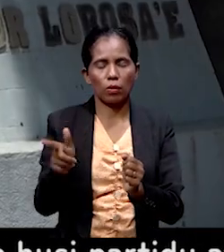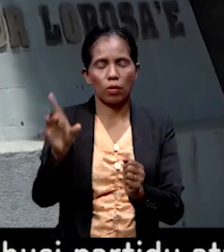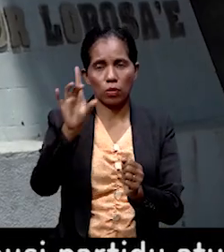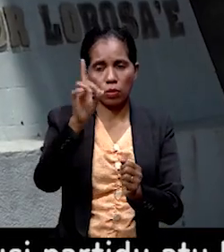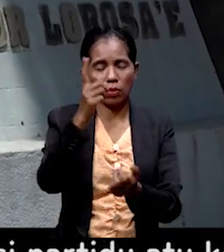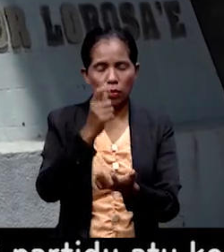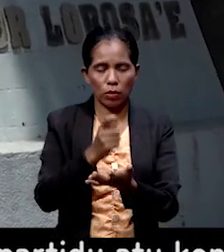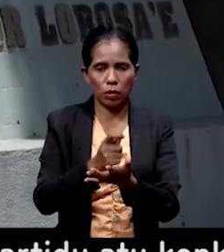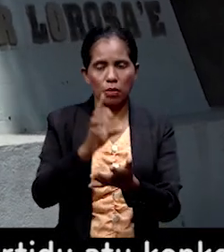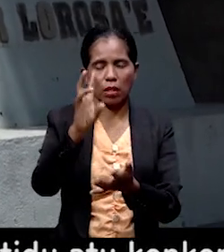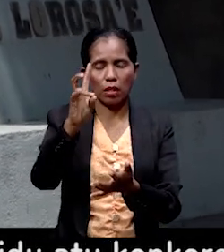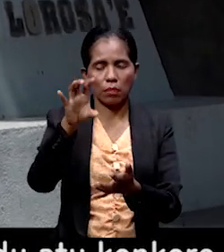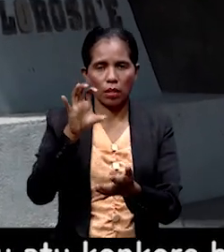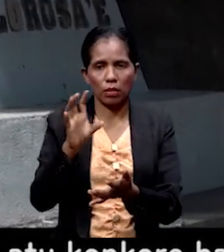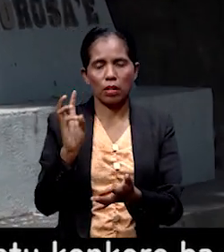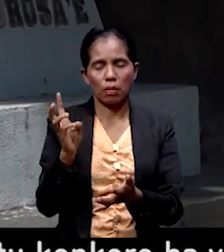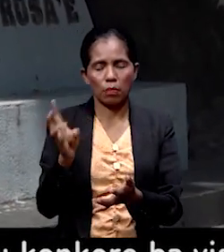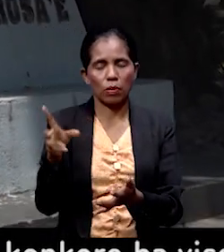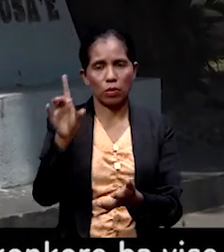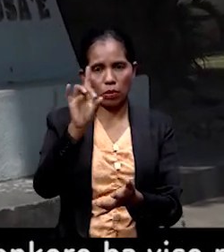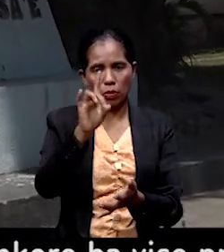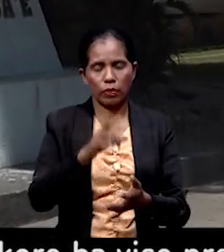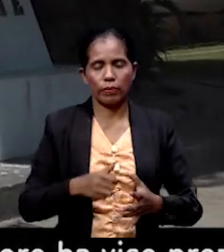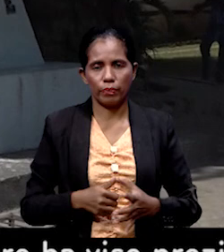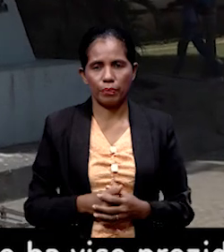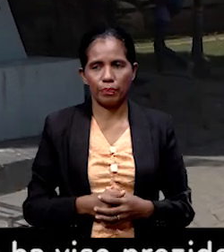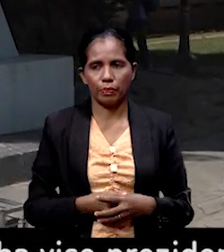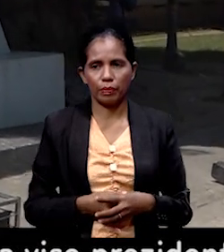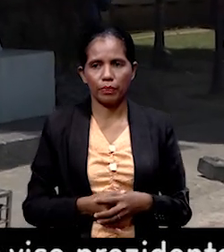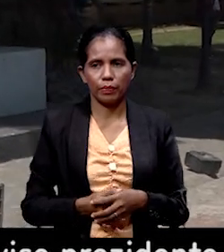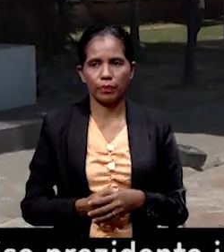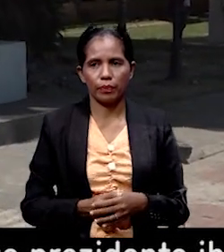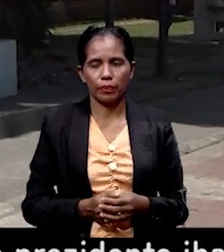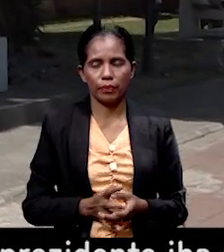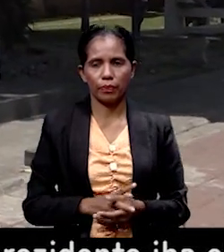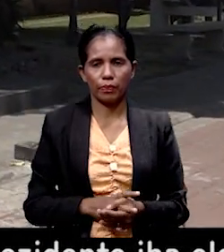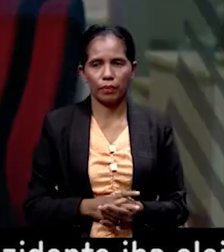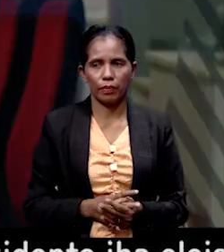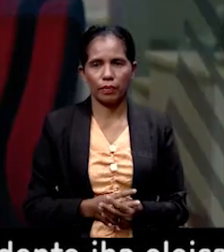atus neng nen nulu resin hitu. Laura da Cruz, Adertus Simenis, ZMN.